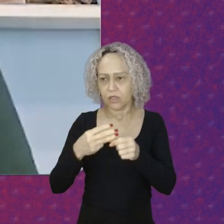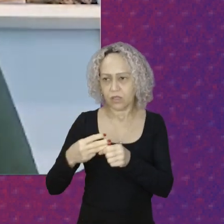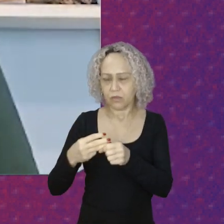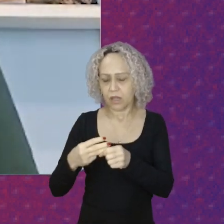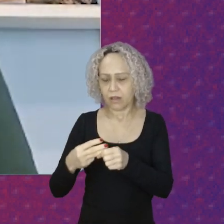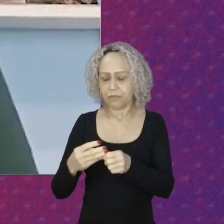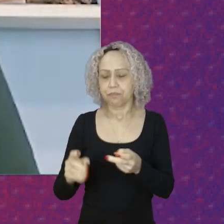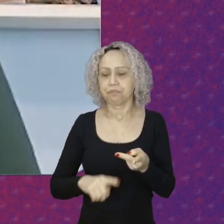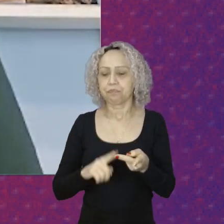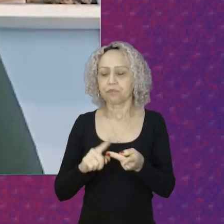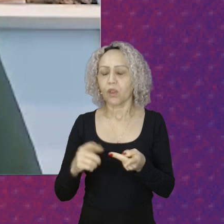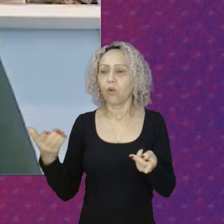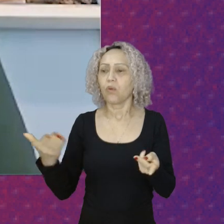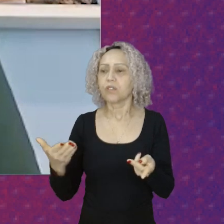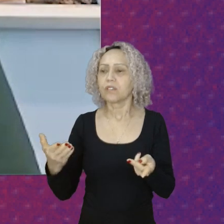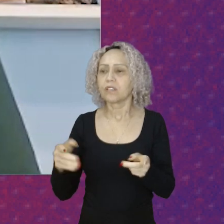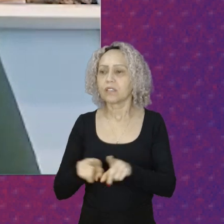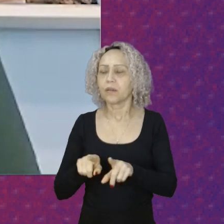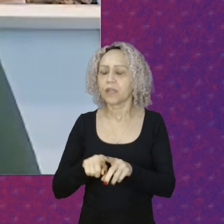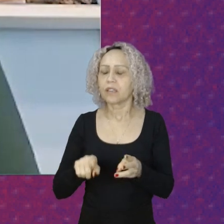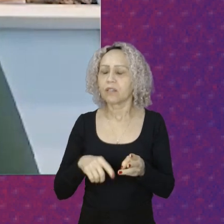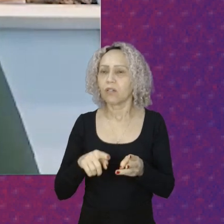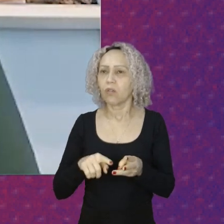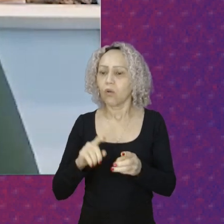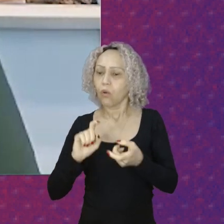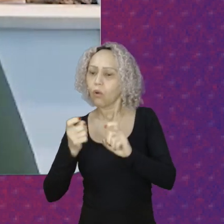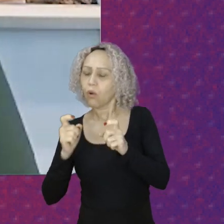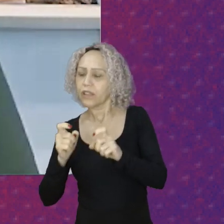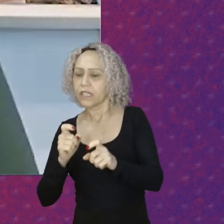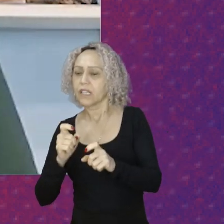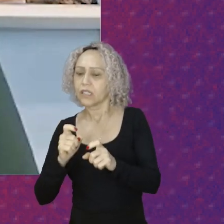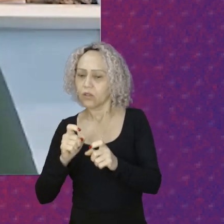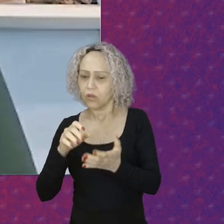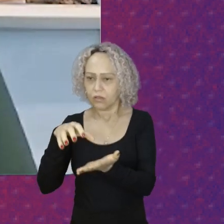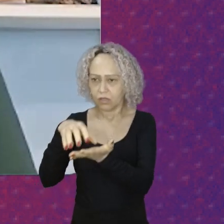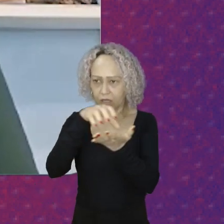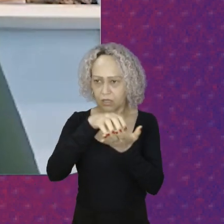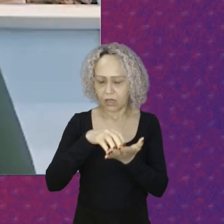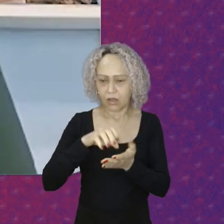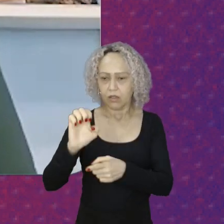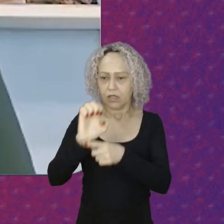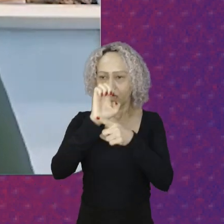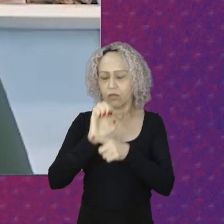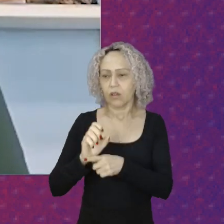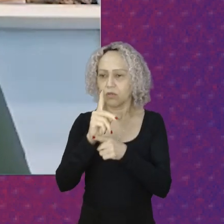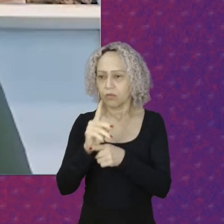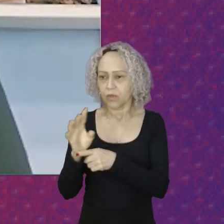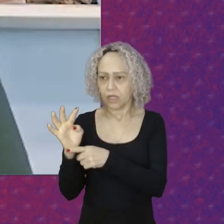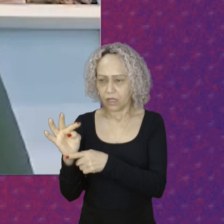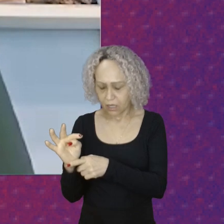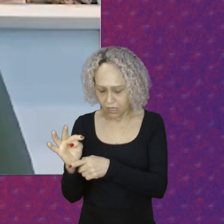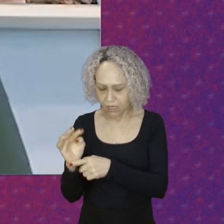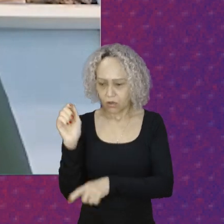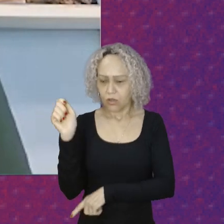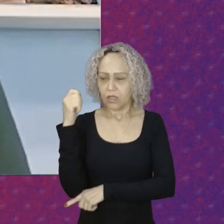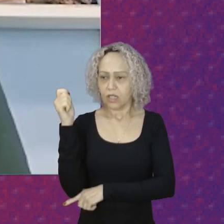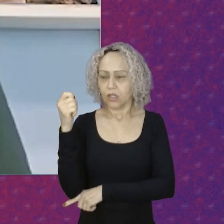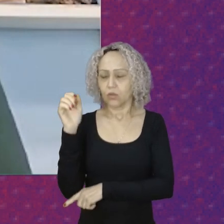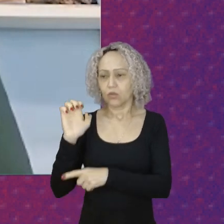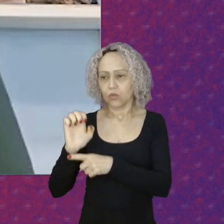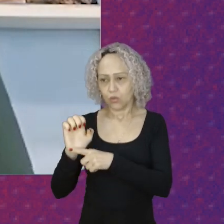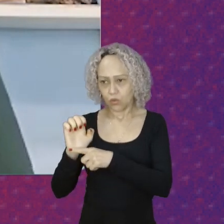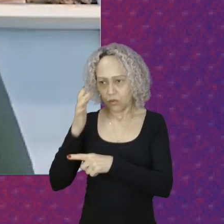eu também sou coordenadora da setorial estadual do PT do Rio Grande do Sul, das pessoas com deficiência, né? Porque